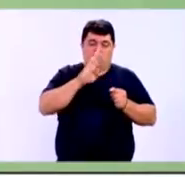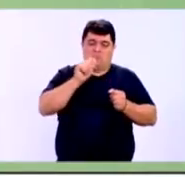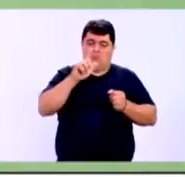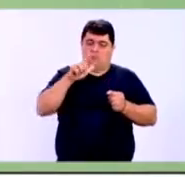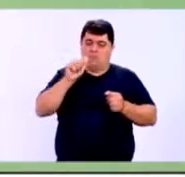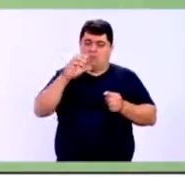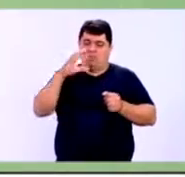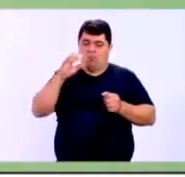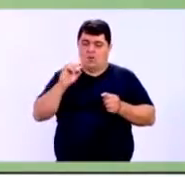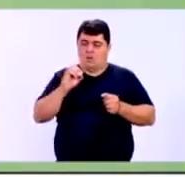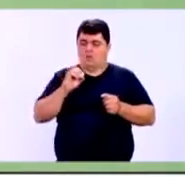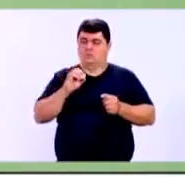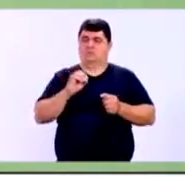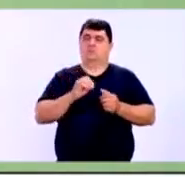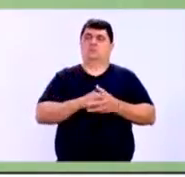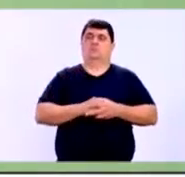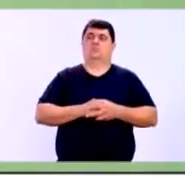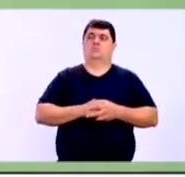da elaboração do balanço?